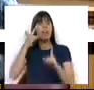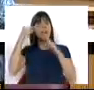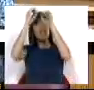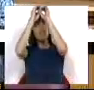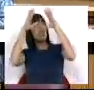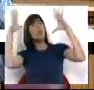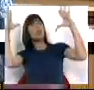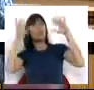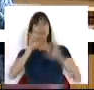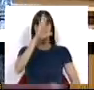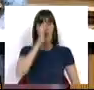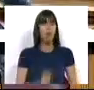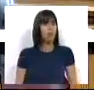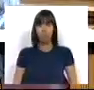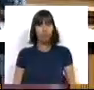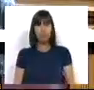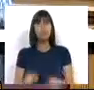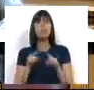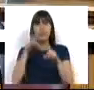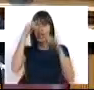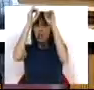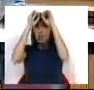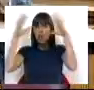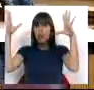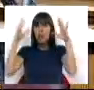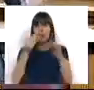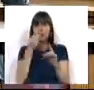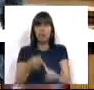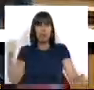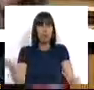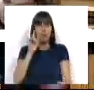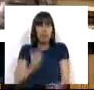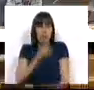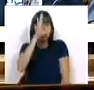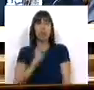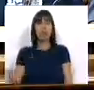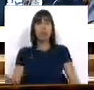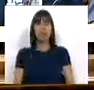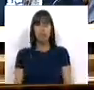ideologia do governo, da ideologia macabra deste governo.